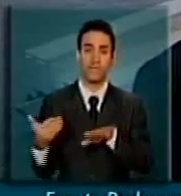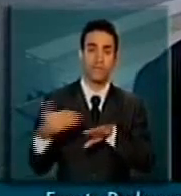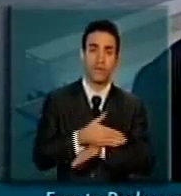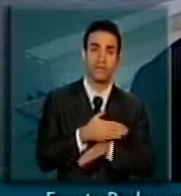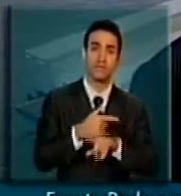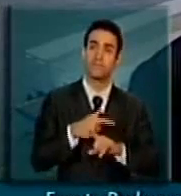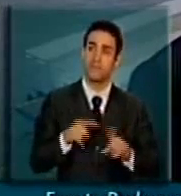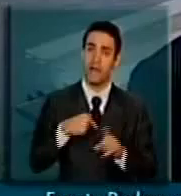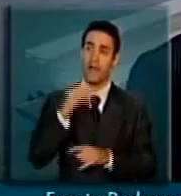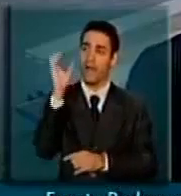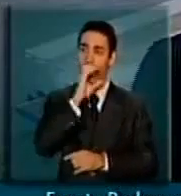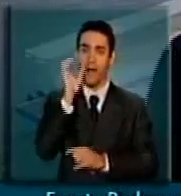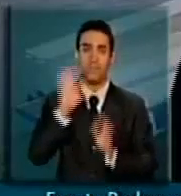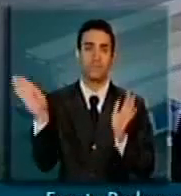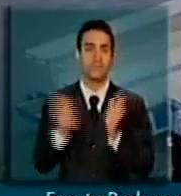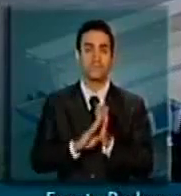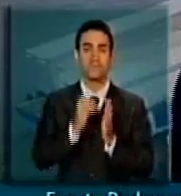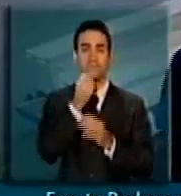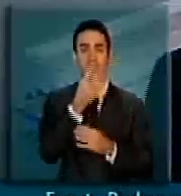tão rápido assim.